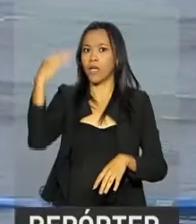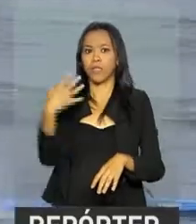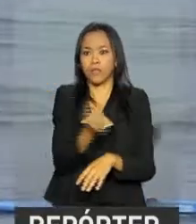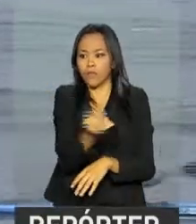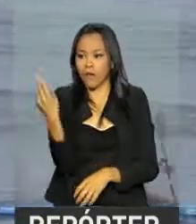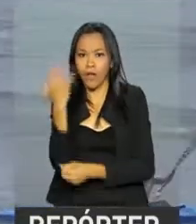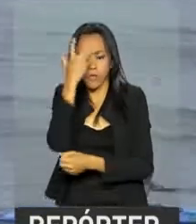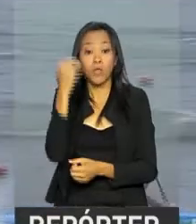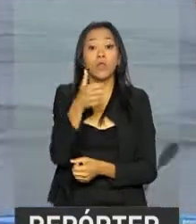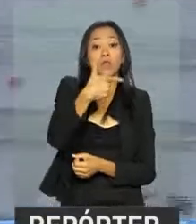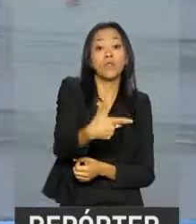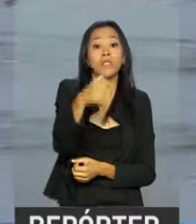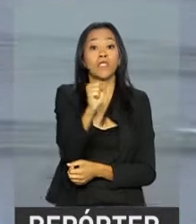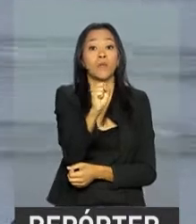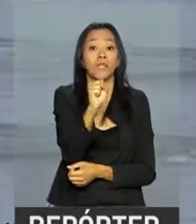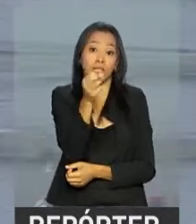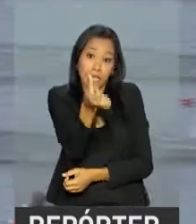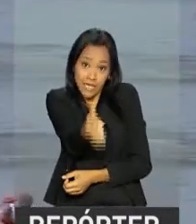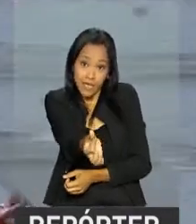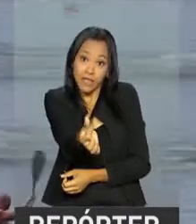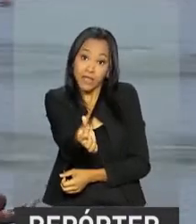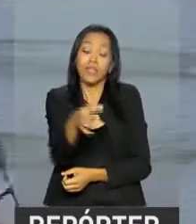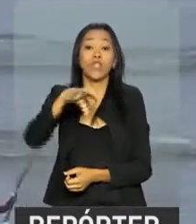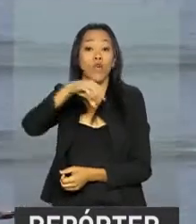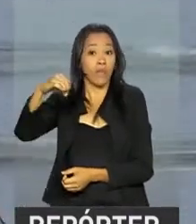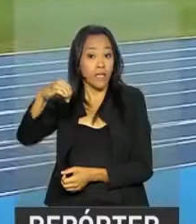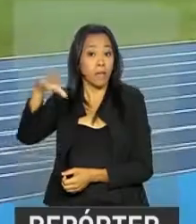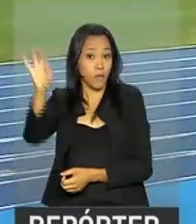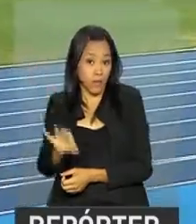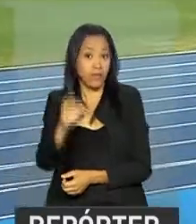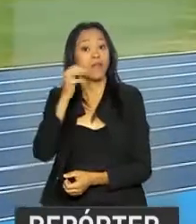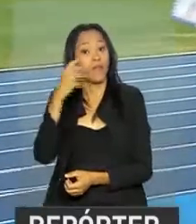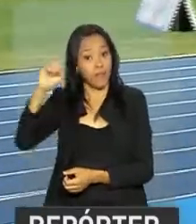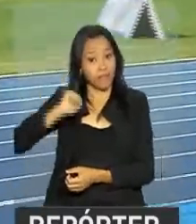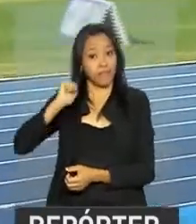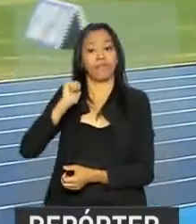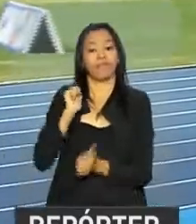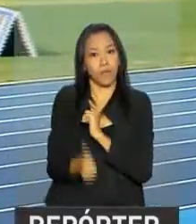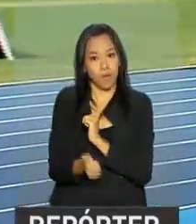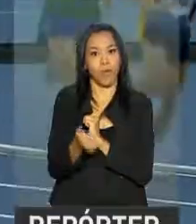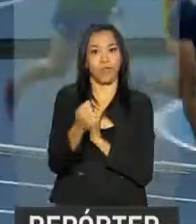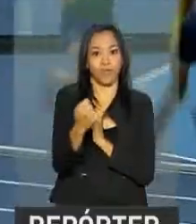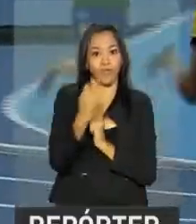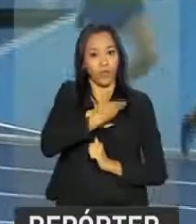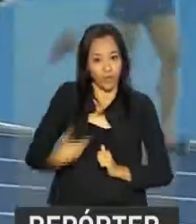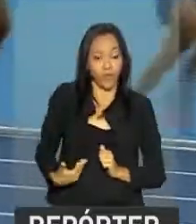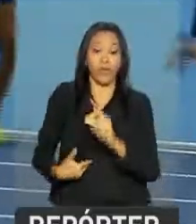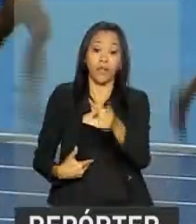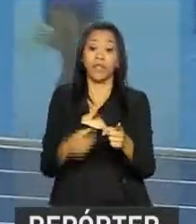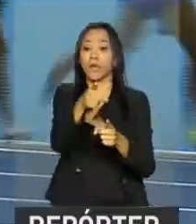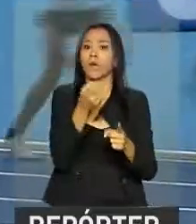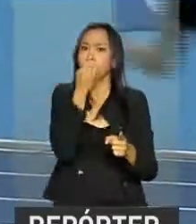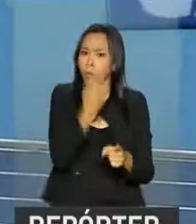com 286 atletas, sendo 90% de bolsistas. Para os competidores, o patrocínio aliado ao